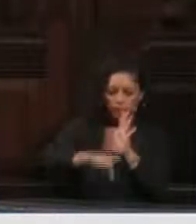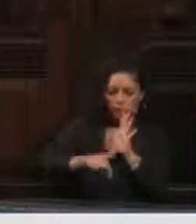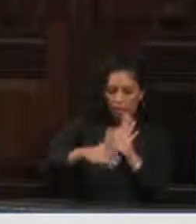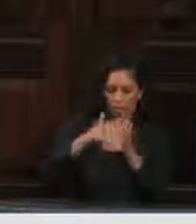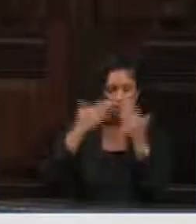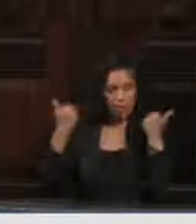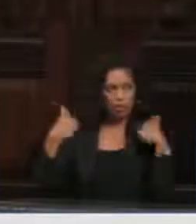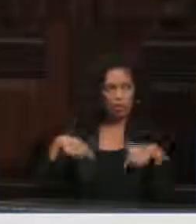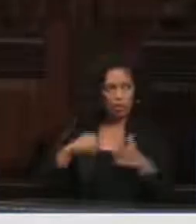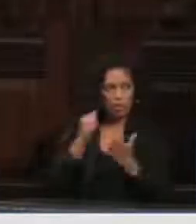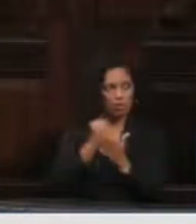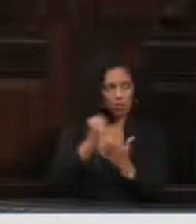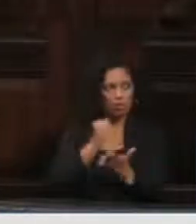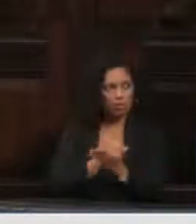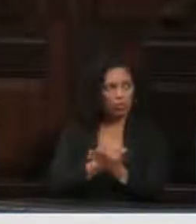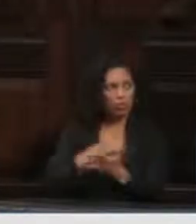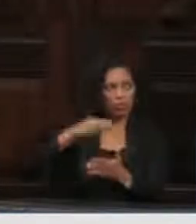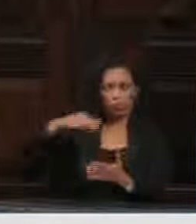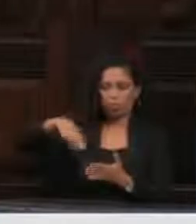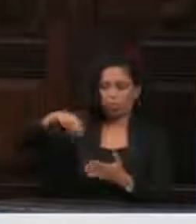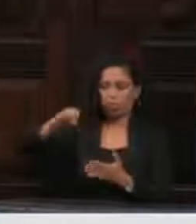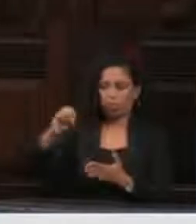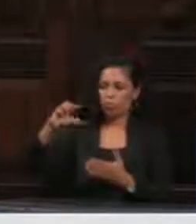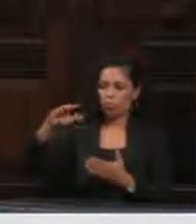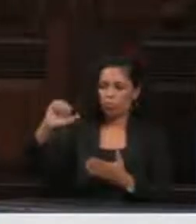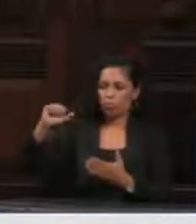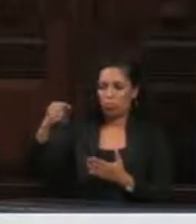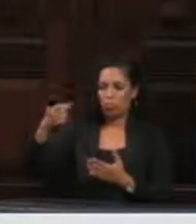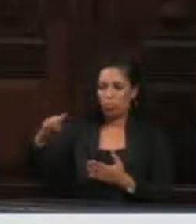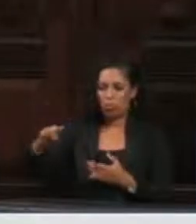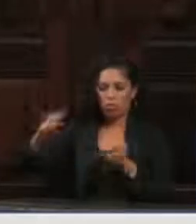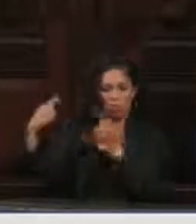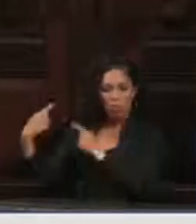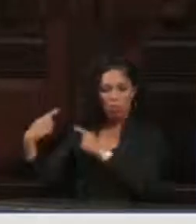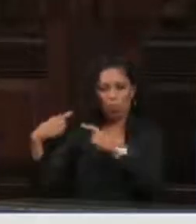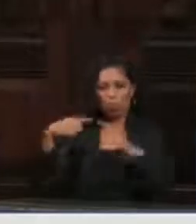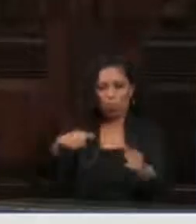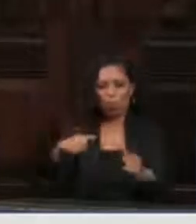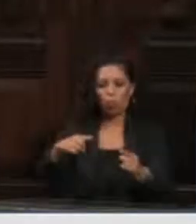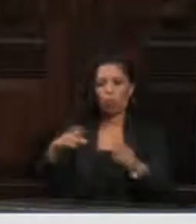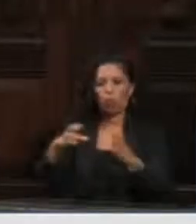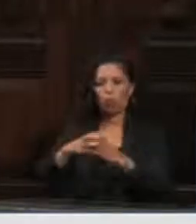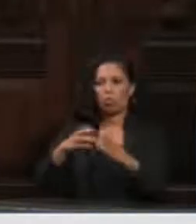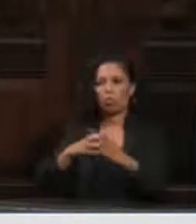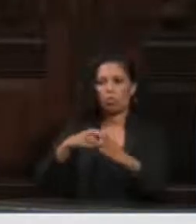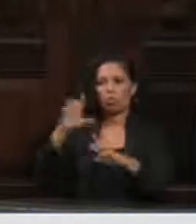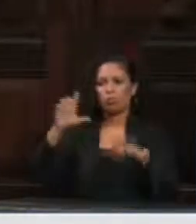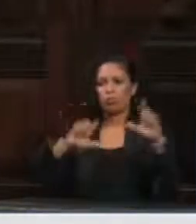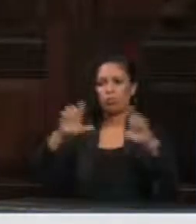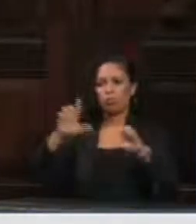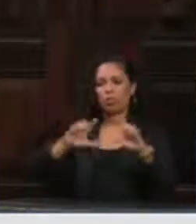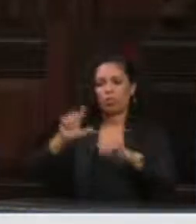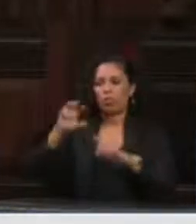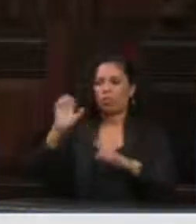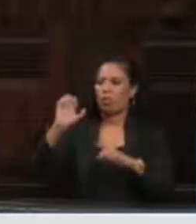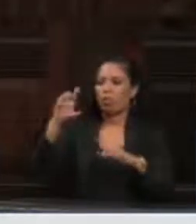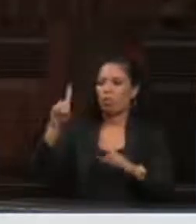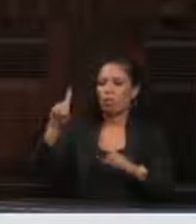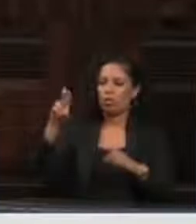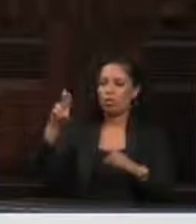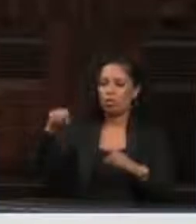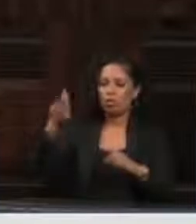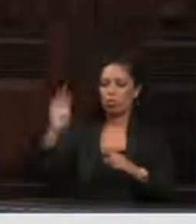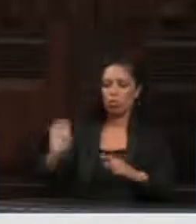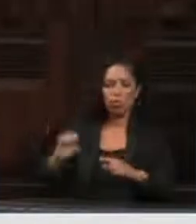que aprove uma moção de repúdio contra esses senhores. E, ao mesmo tempo, eu acho que a gente precisa de